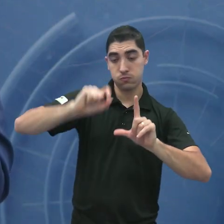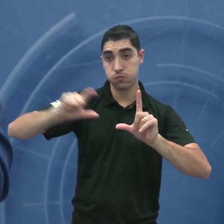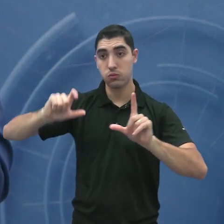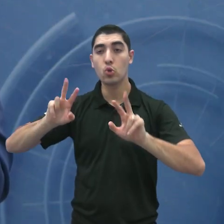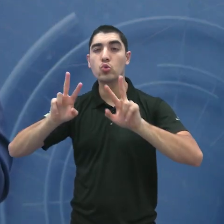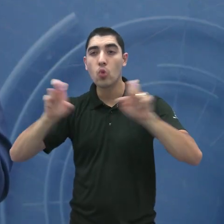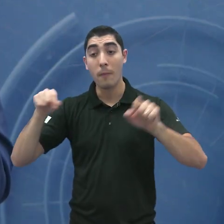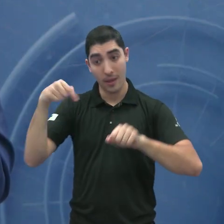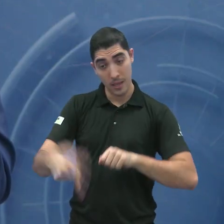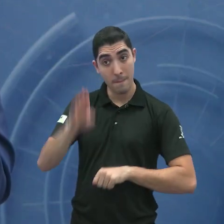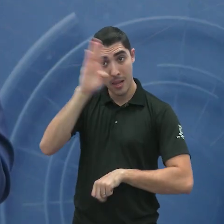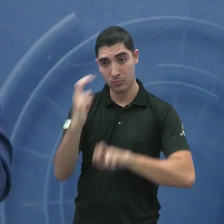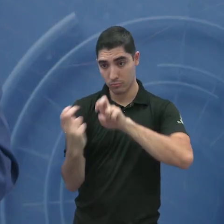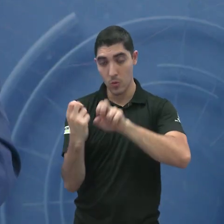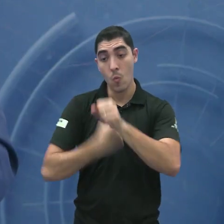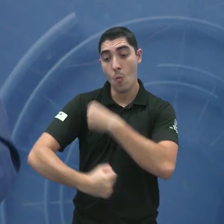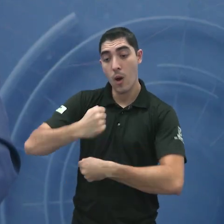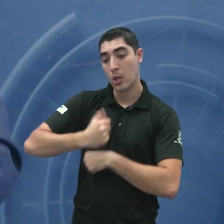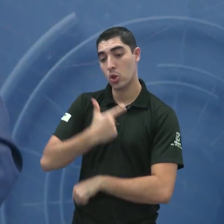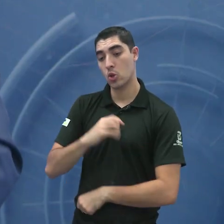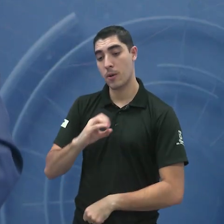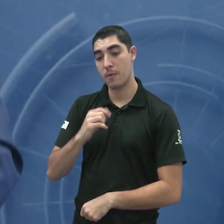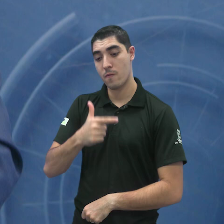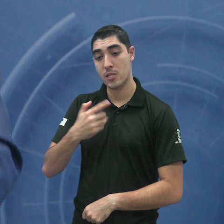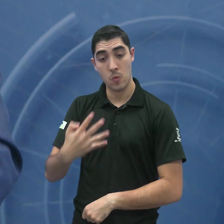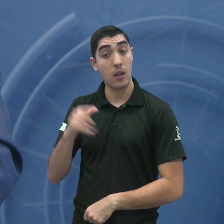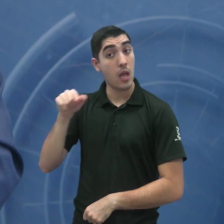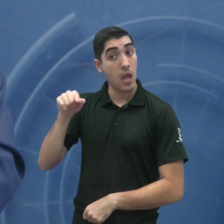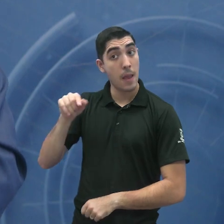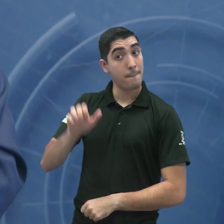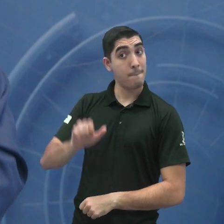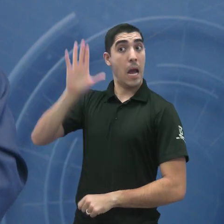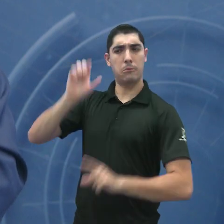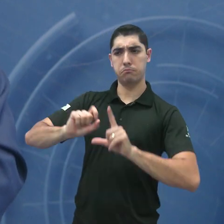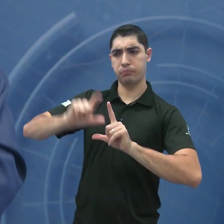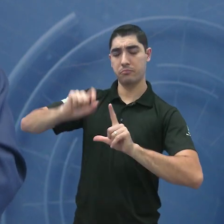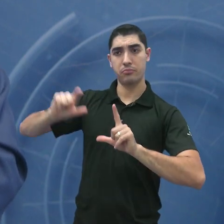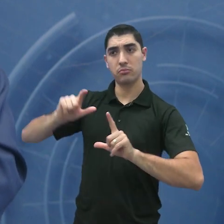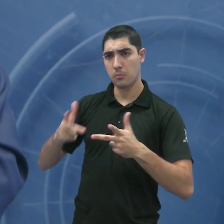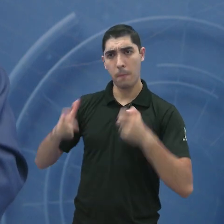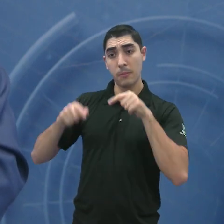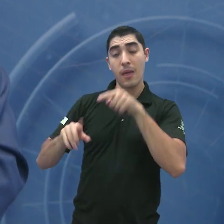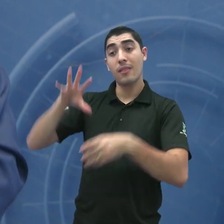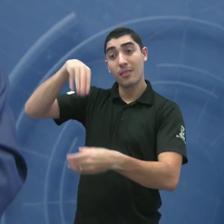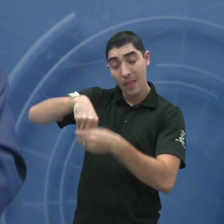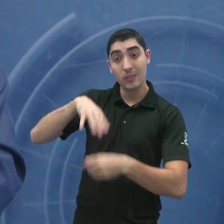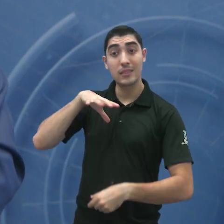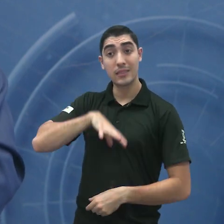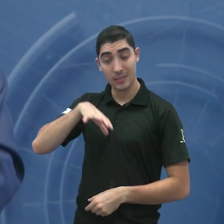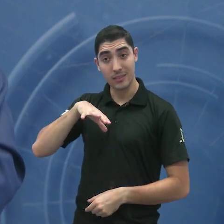transporte sobre trilhos no Brasil em 2024, né? O maior destaque é o trem urbano,